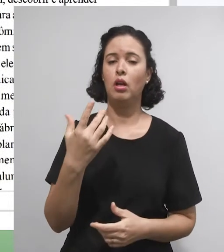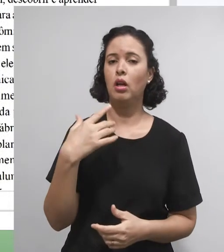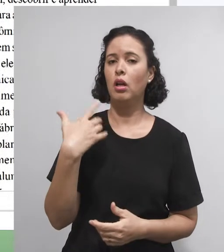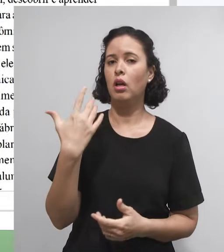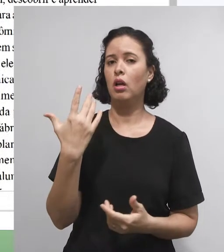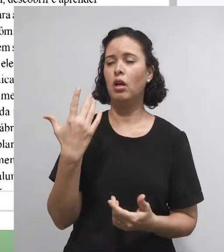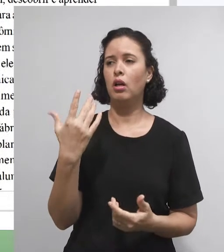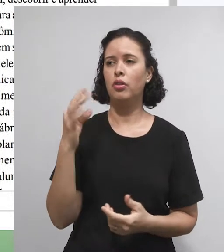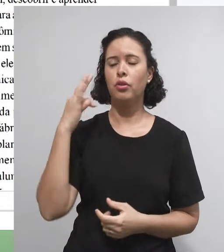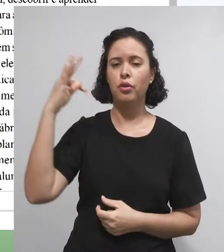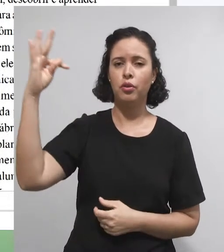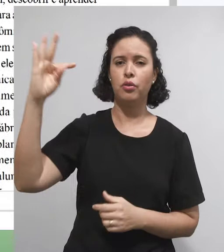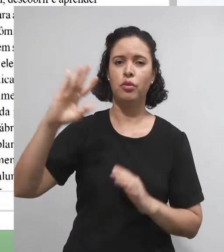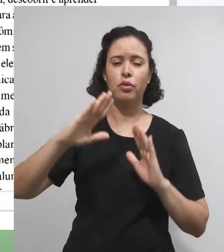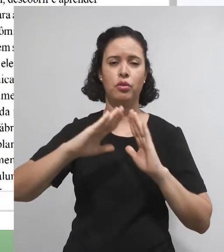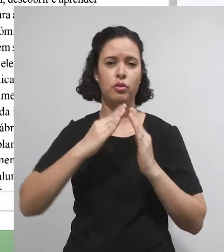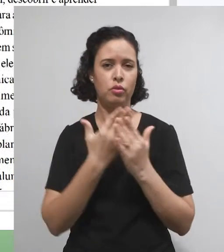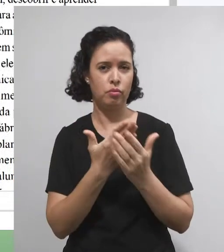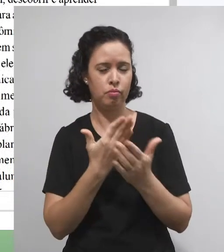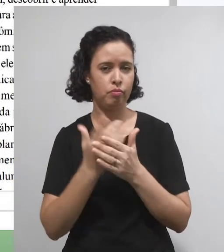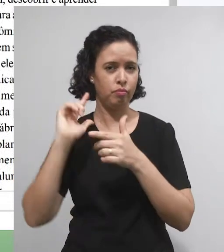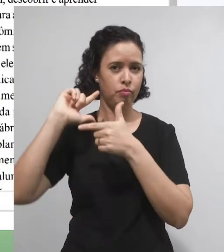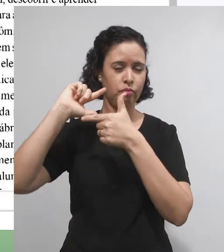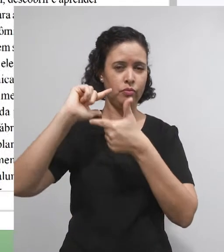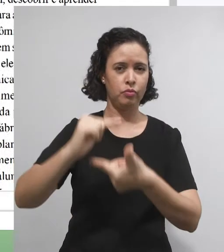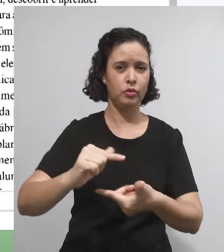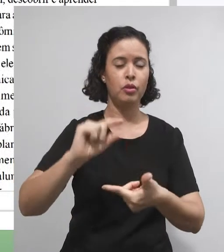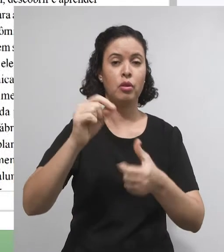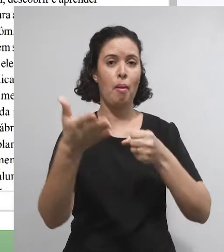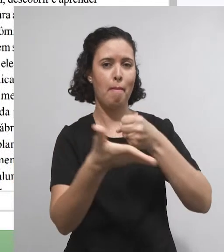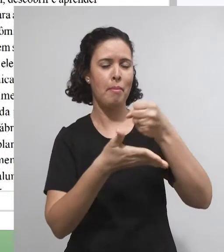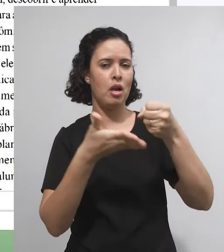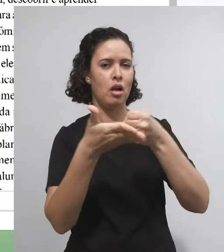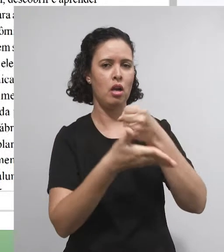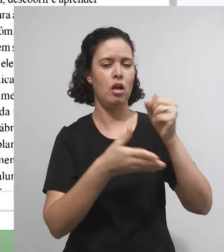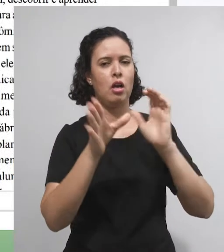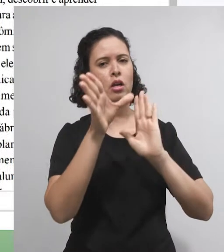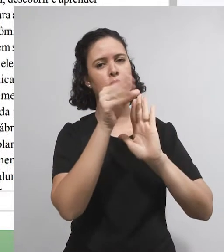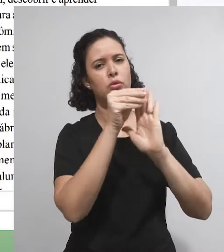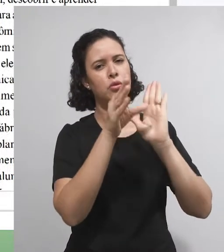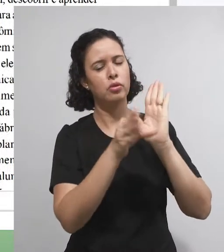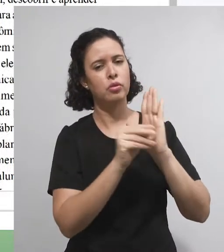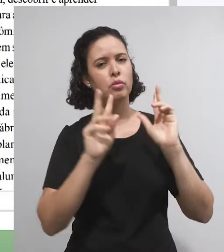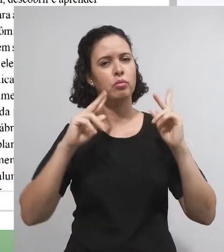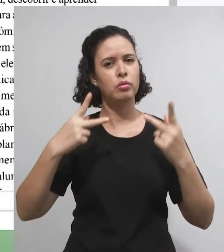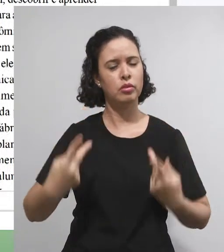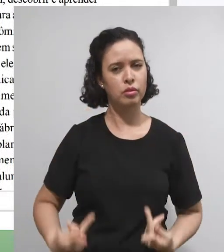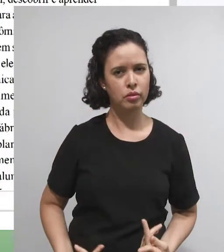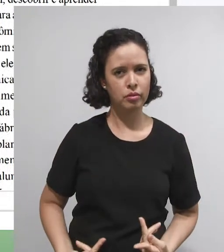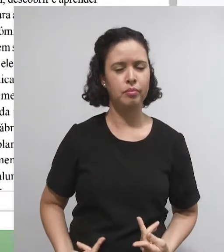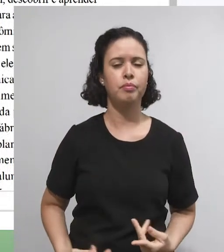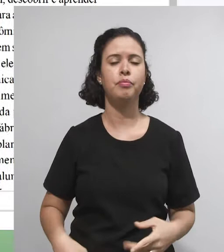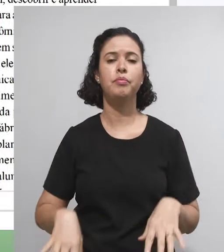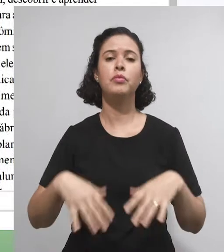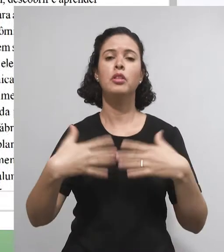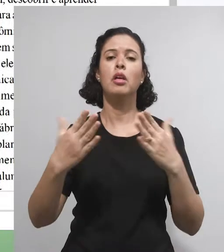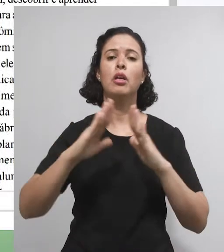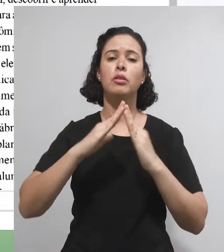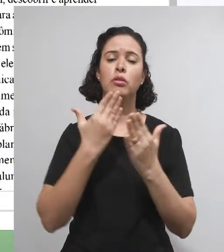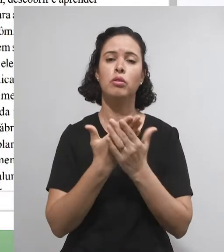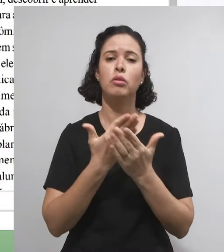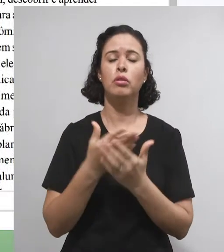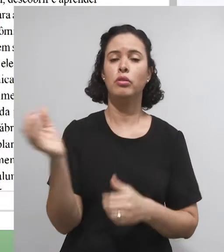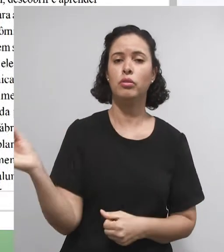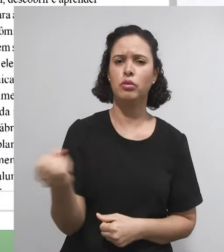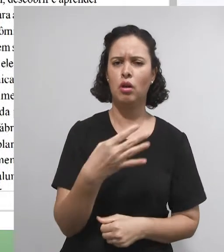escola tradicional, que eu tenho como base um conteúdo humanista formado por obras clássicas. Na escola nova, ela